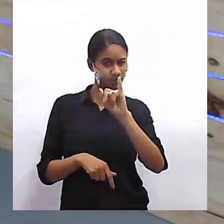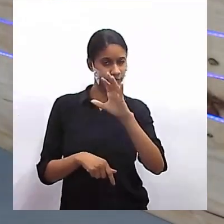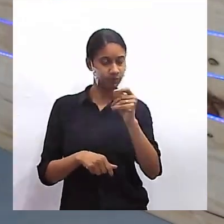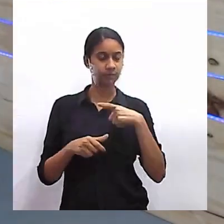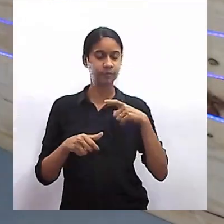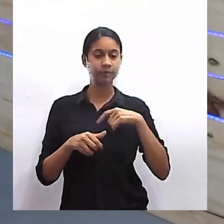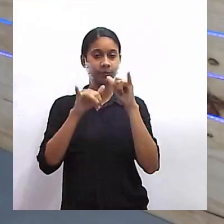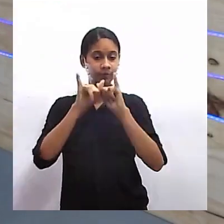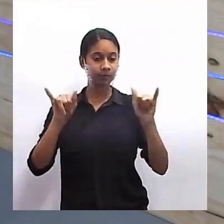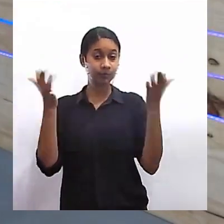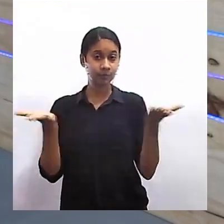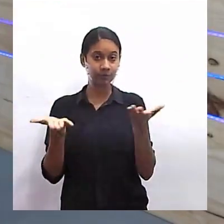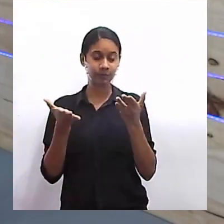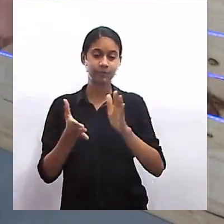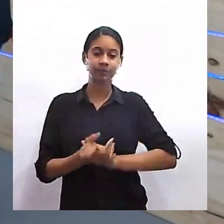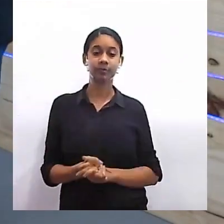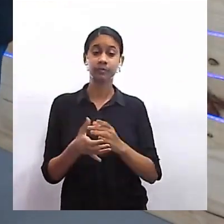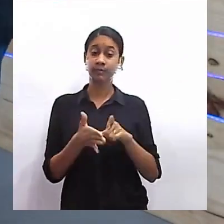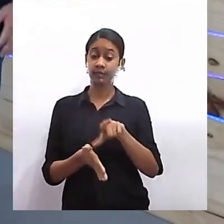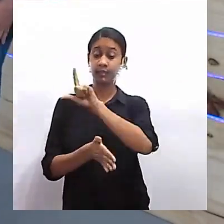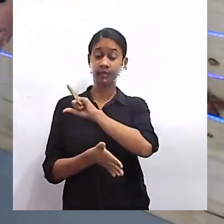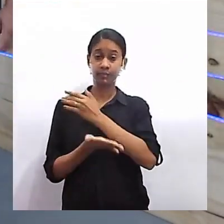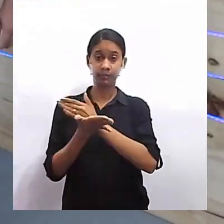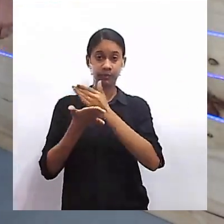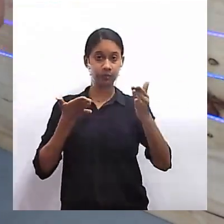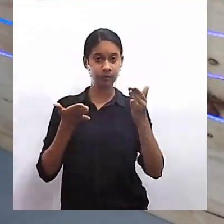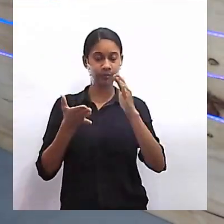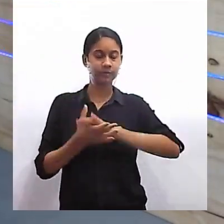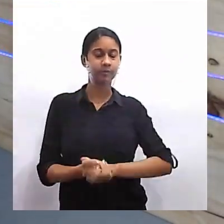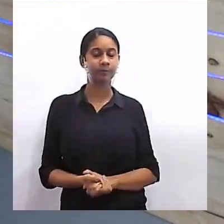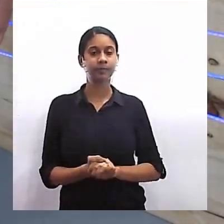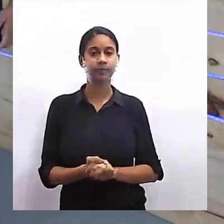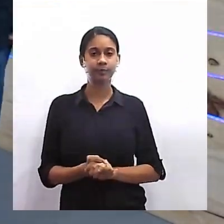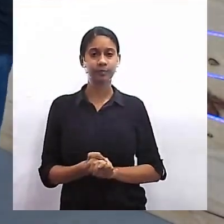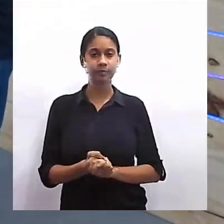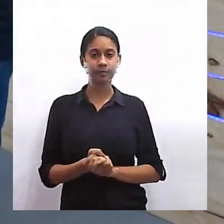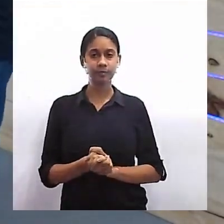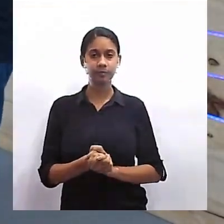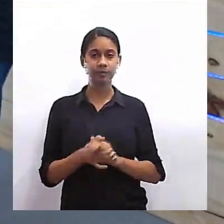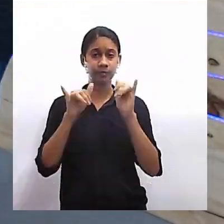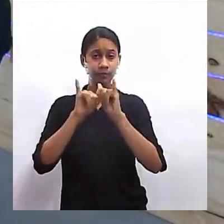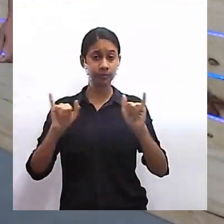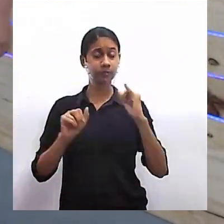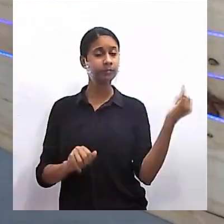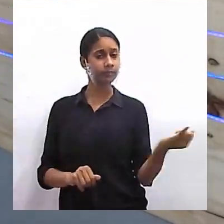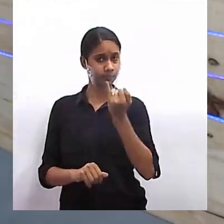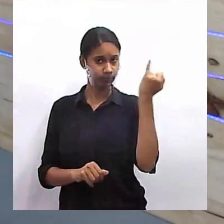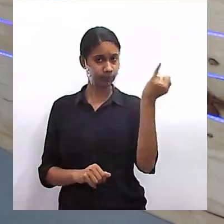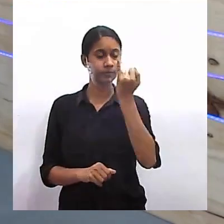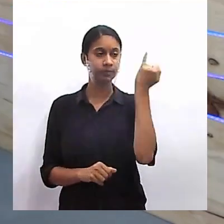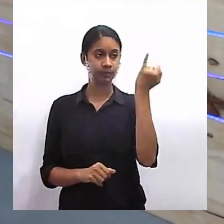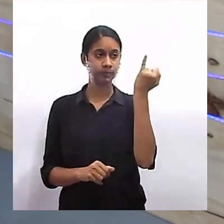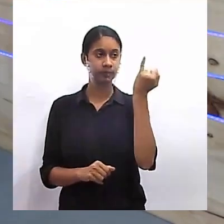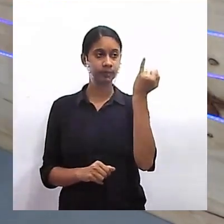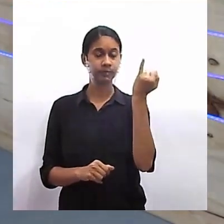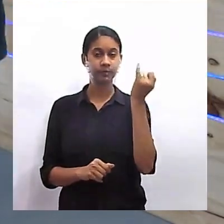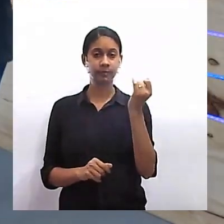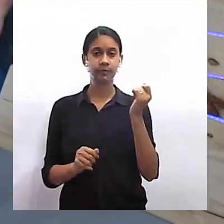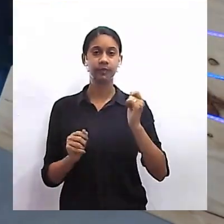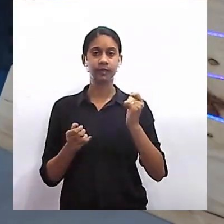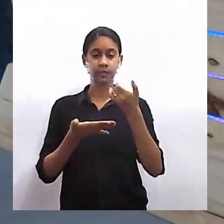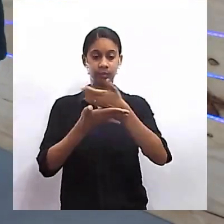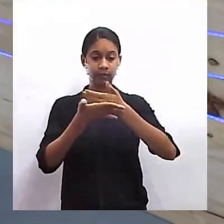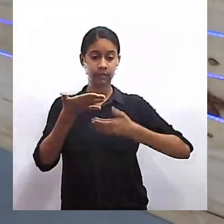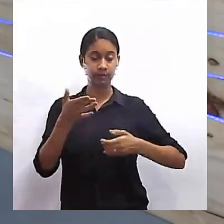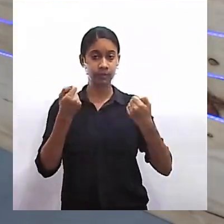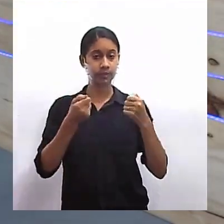aí. Antes de começar a nossa live, pessoal, vamos passar um recado importante para vocês, onde o certificado deve